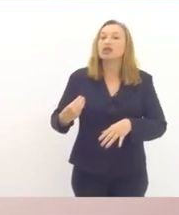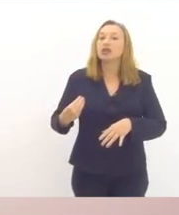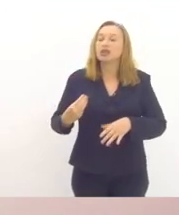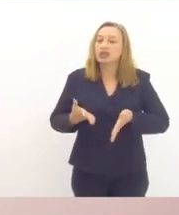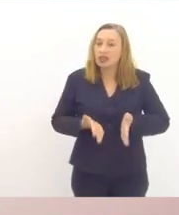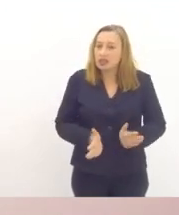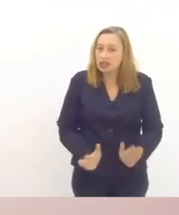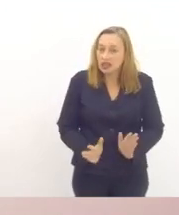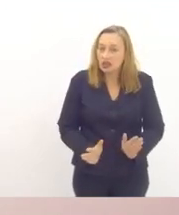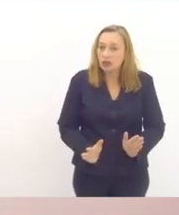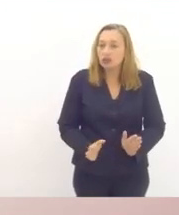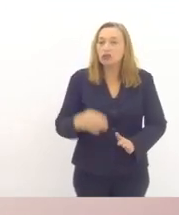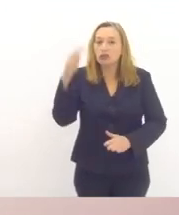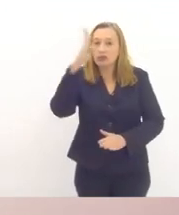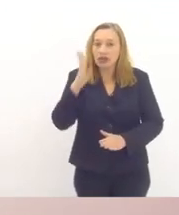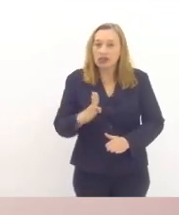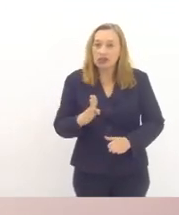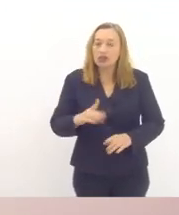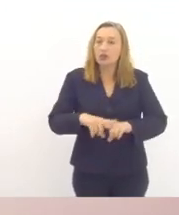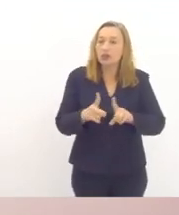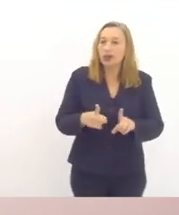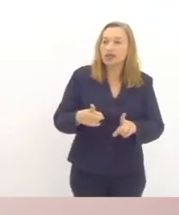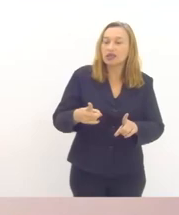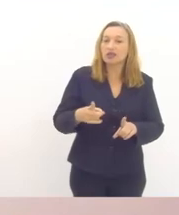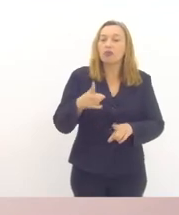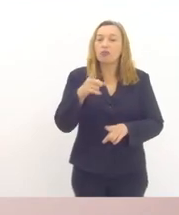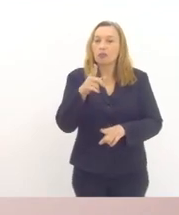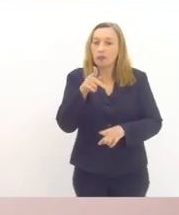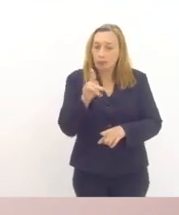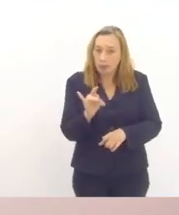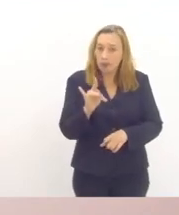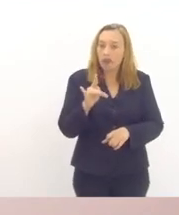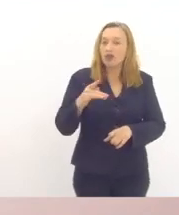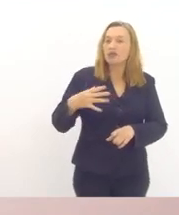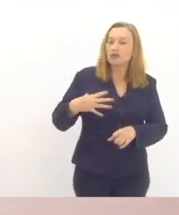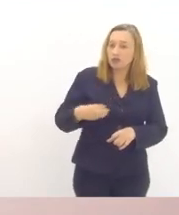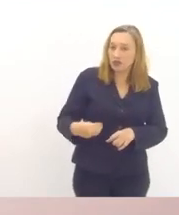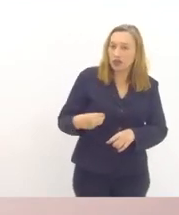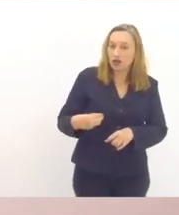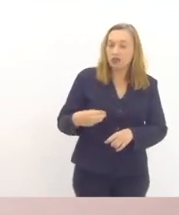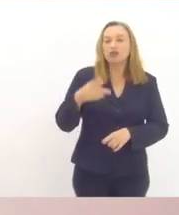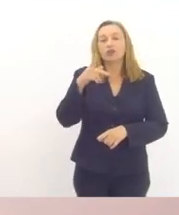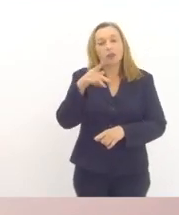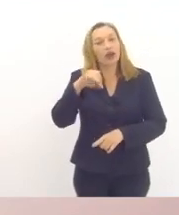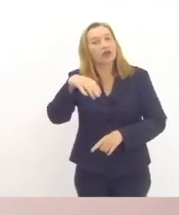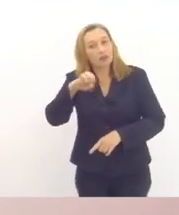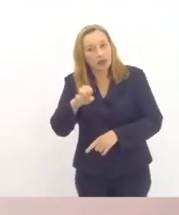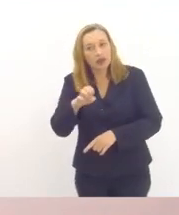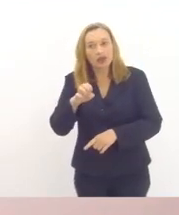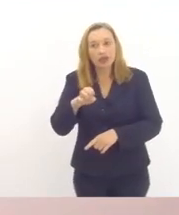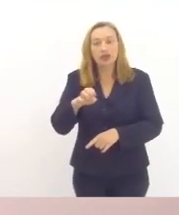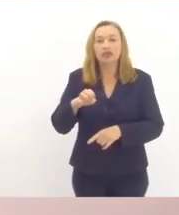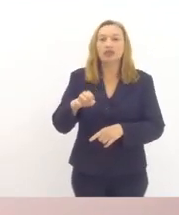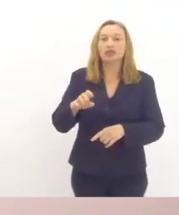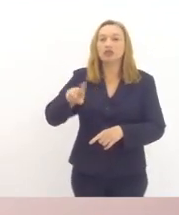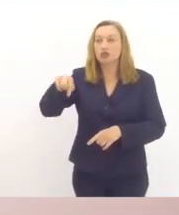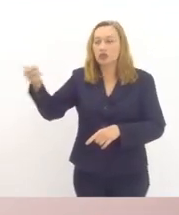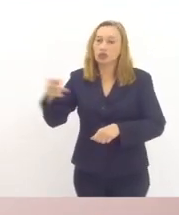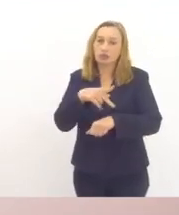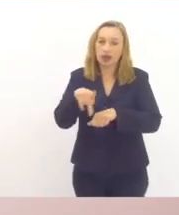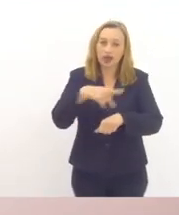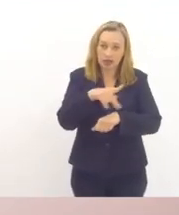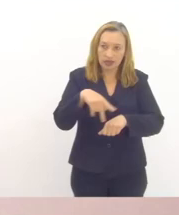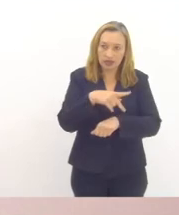mas carregam as suas culturas de origem, carregam em si, e ao carregar em si, carregam para dentro da escola,